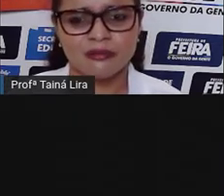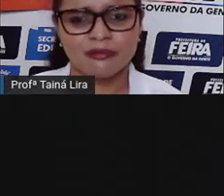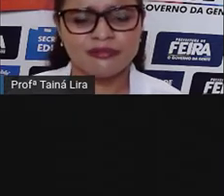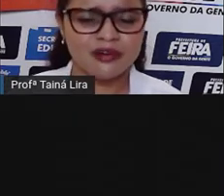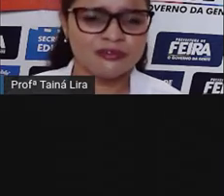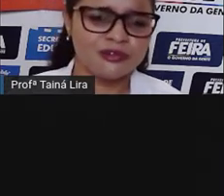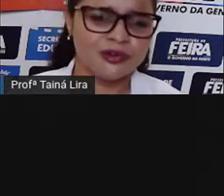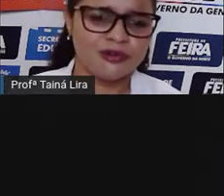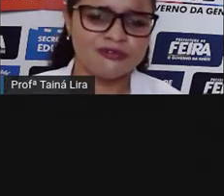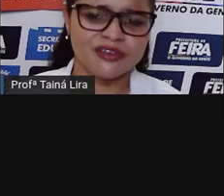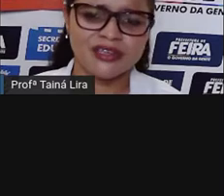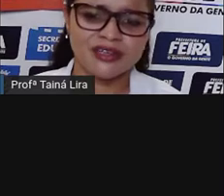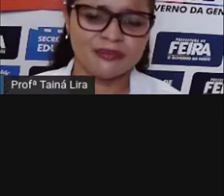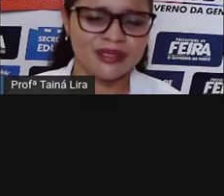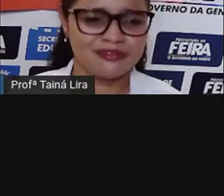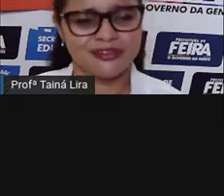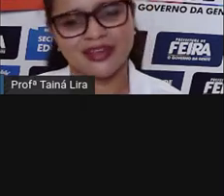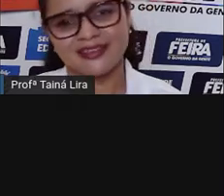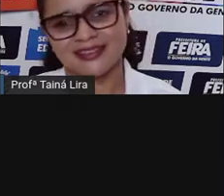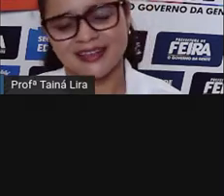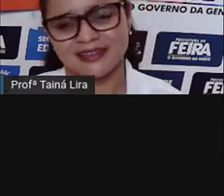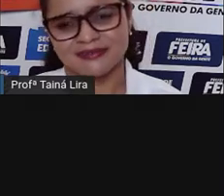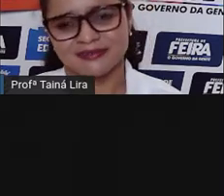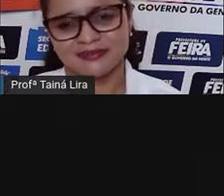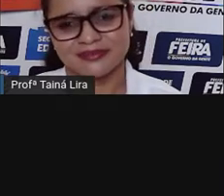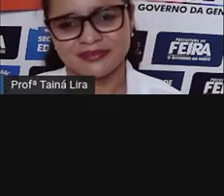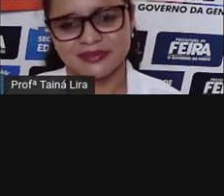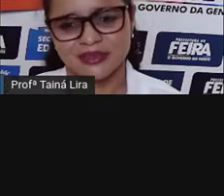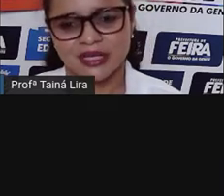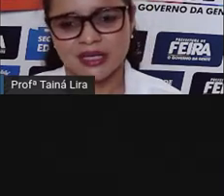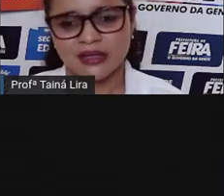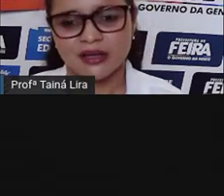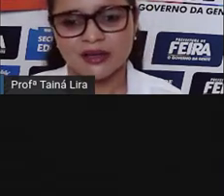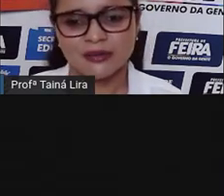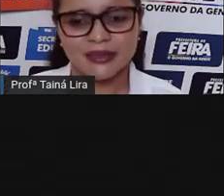dragão por favor venha a minha festa